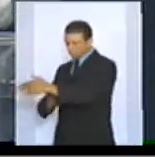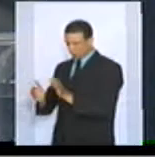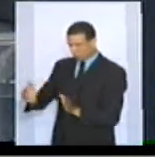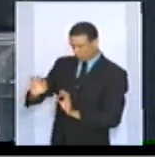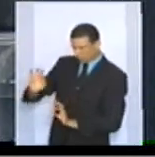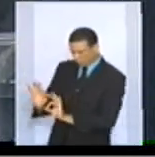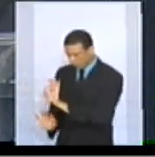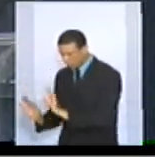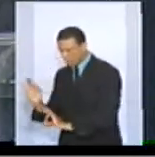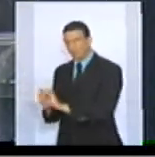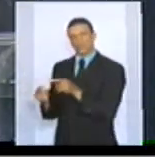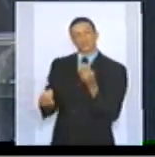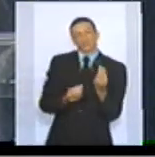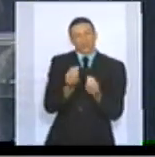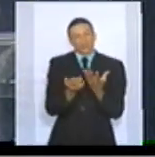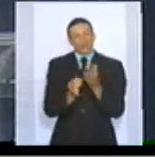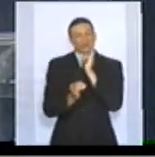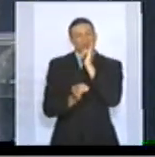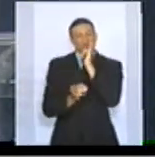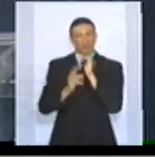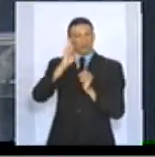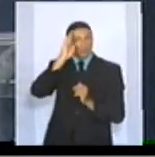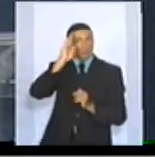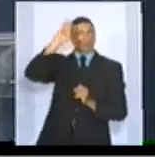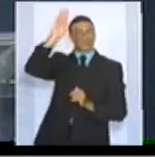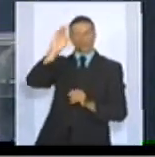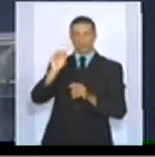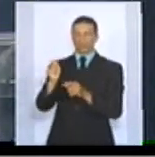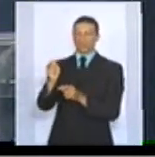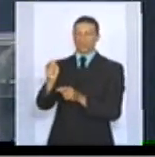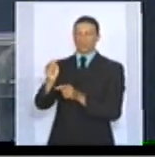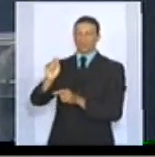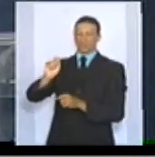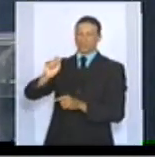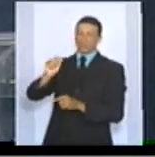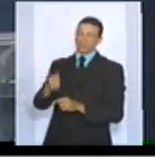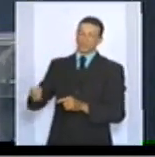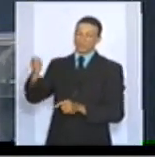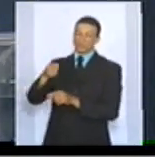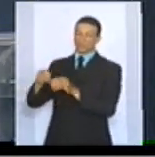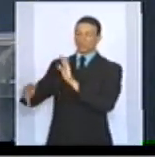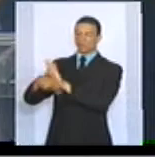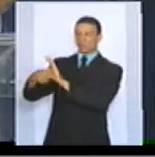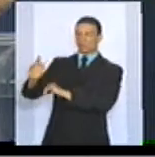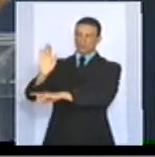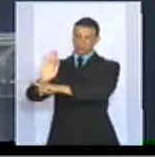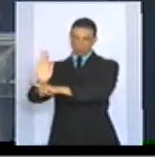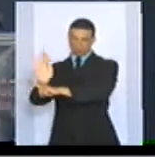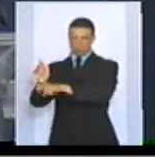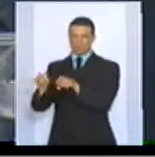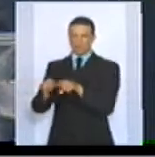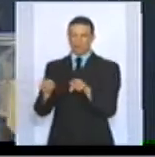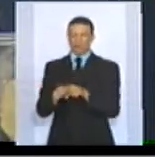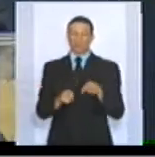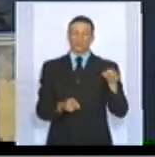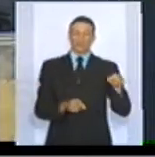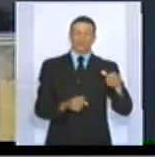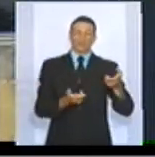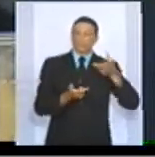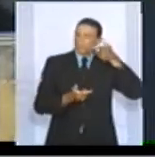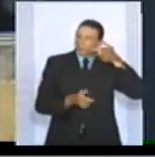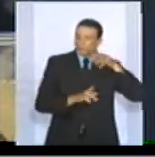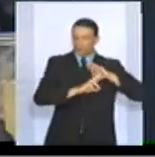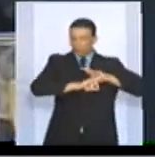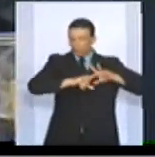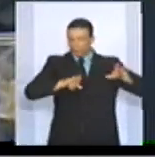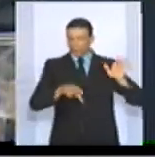incumbência de atuação reguladora por parte da Agência Nacional do Cinema. As operadoras de TV paga atuam via de